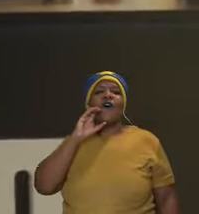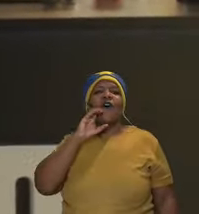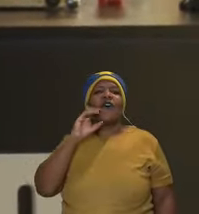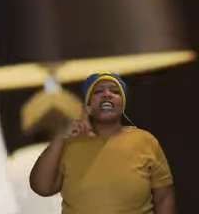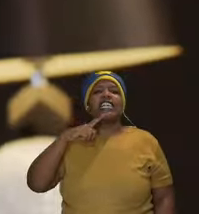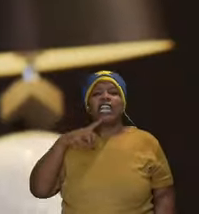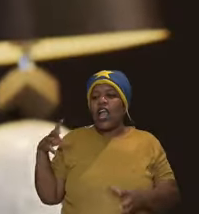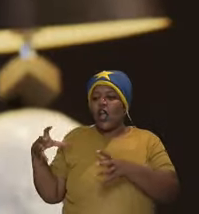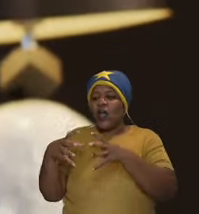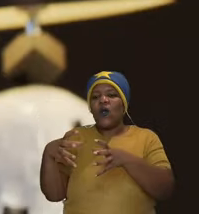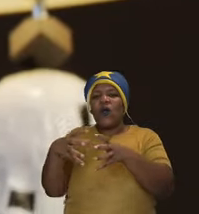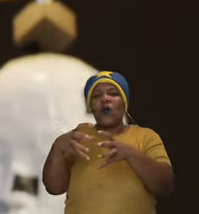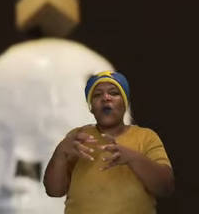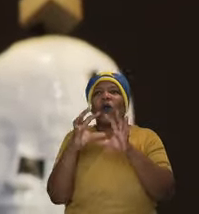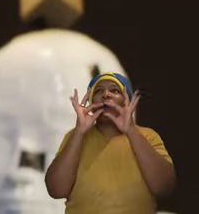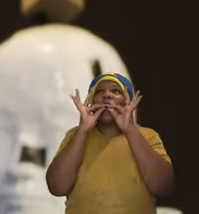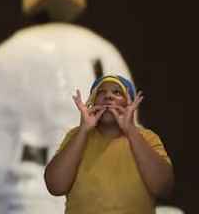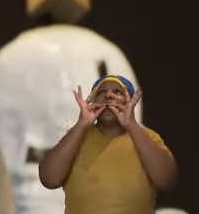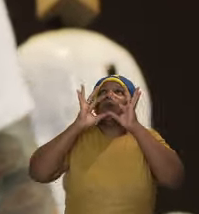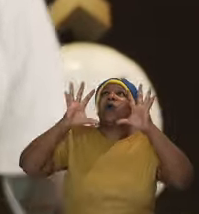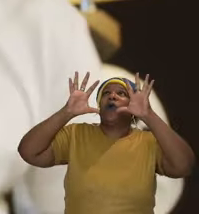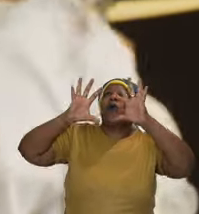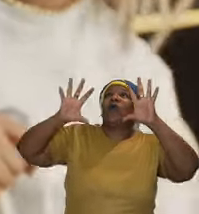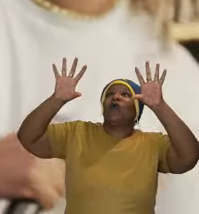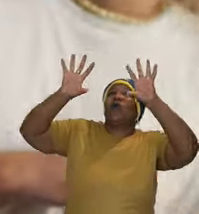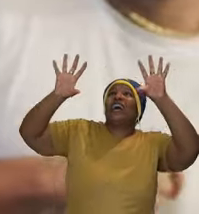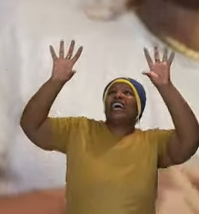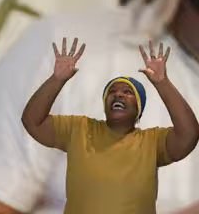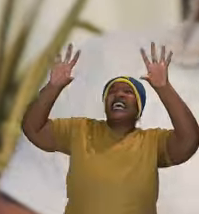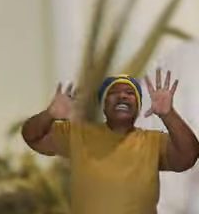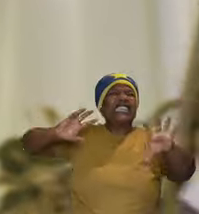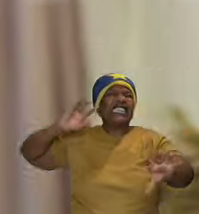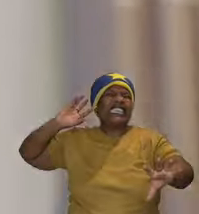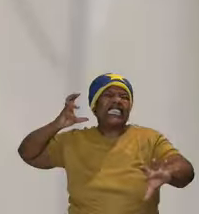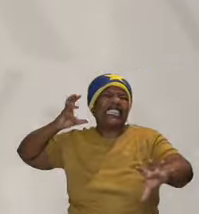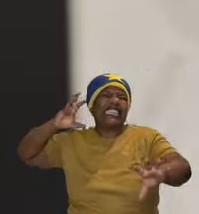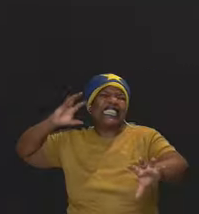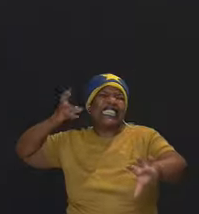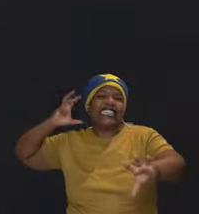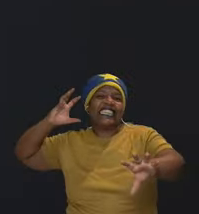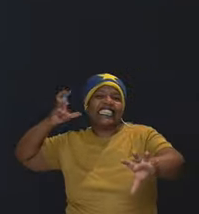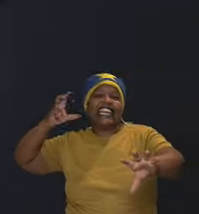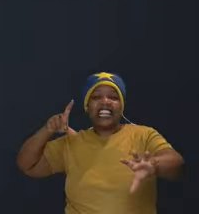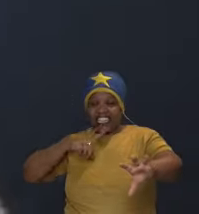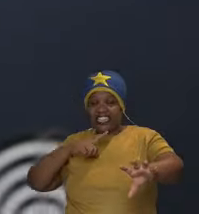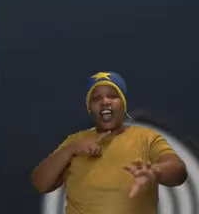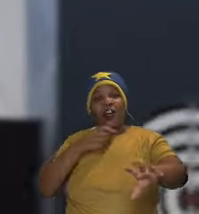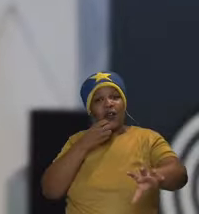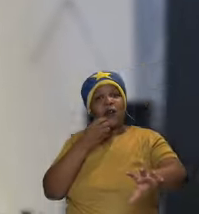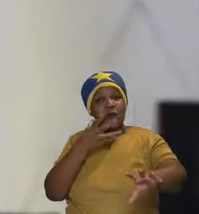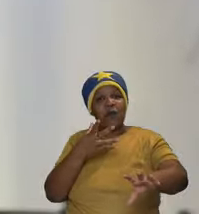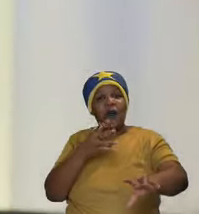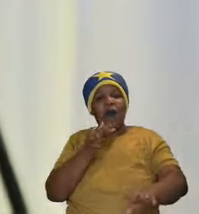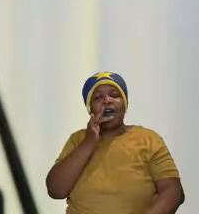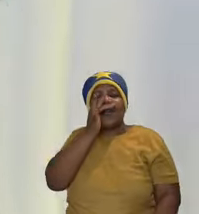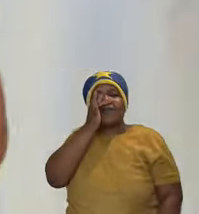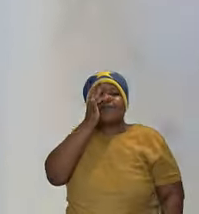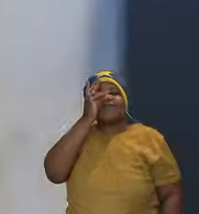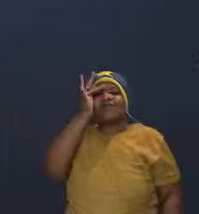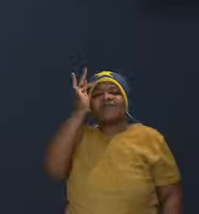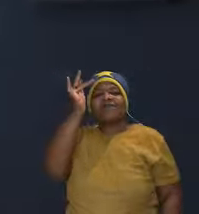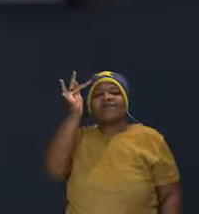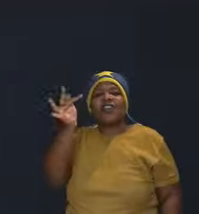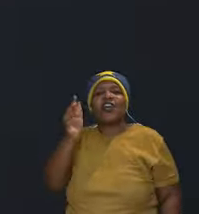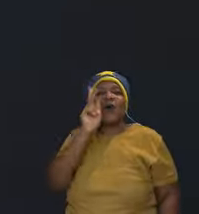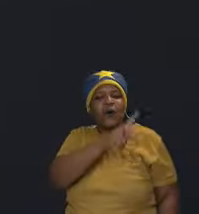comboio passando, é fumaça pro céu, e o sonzeira tocando, então brasei o hidropônico, e deixa o falando, que o mundo